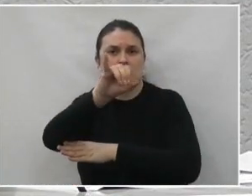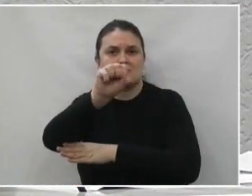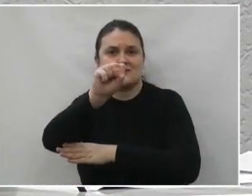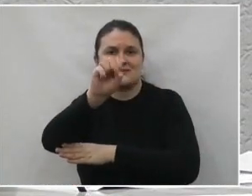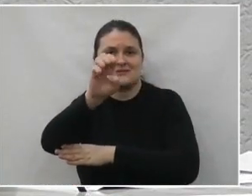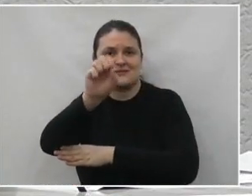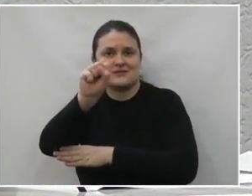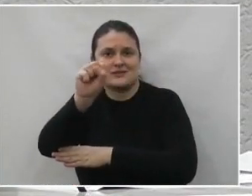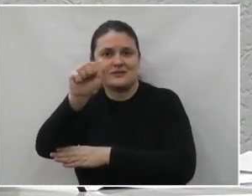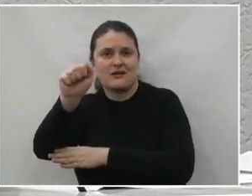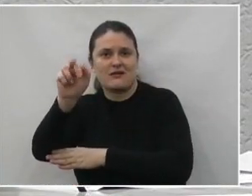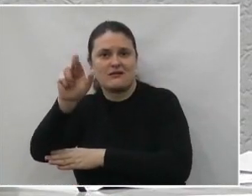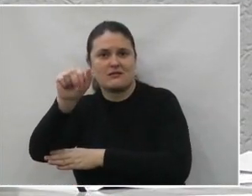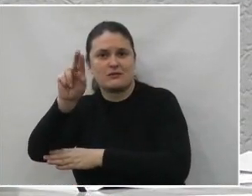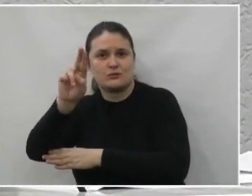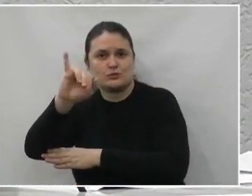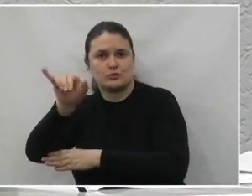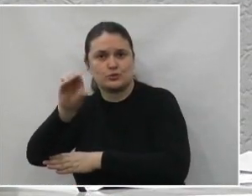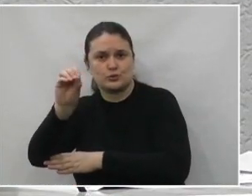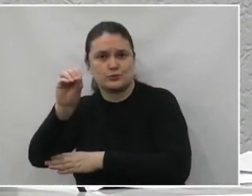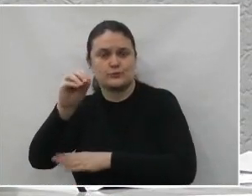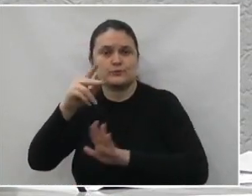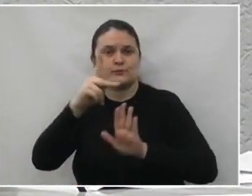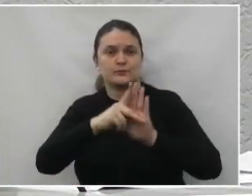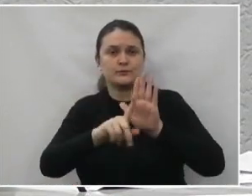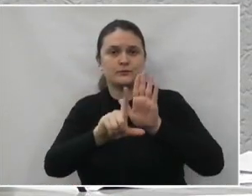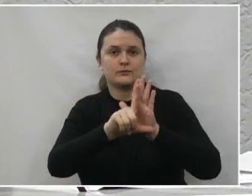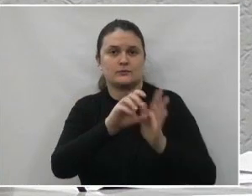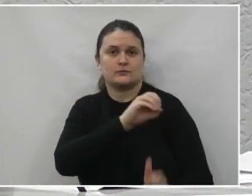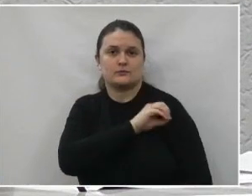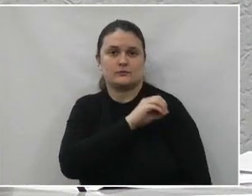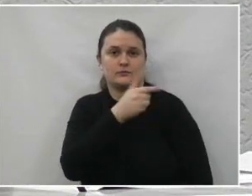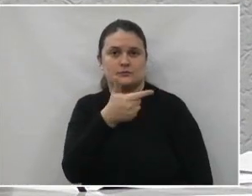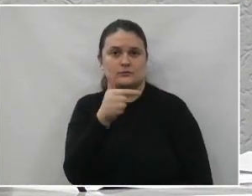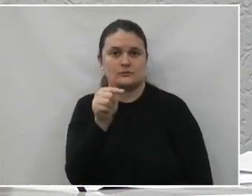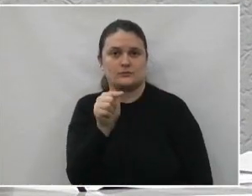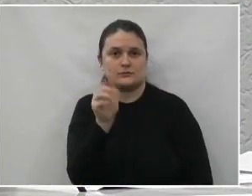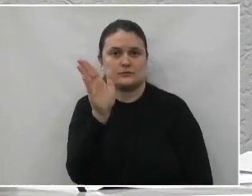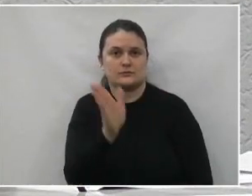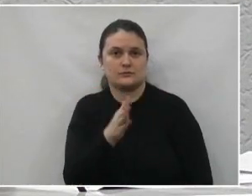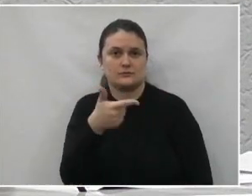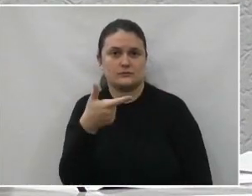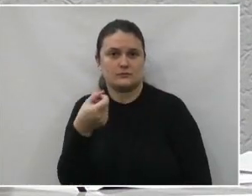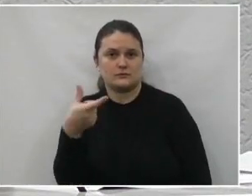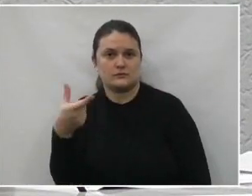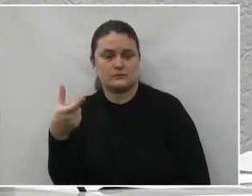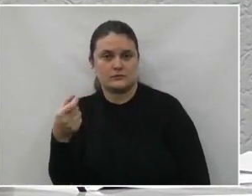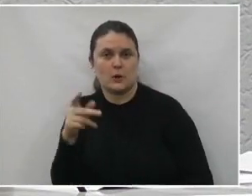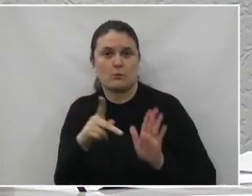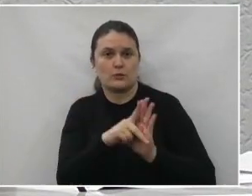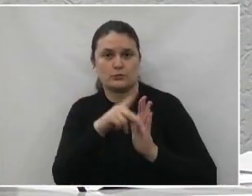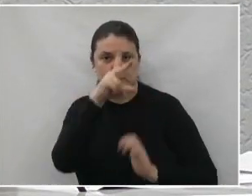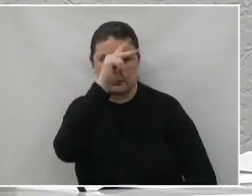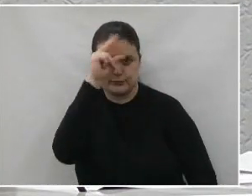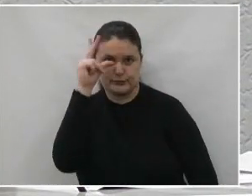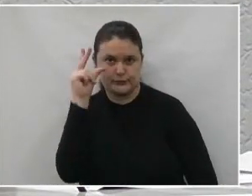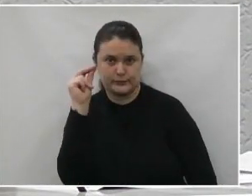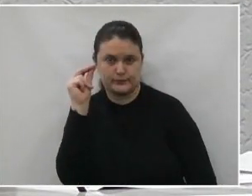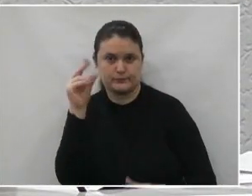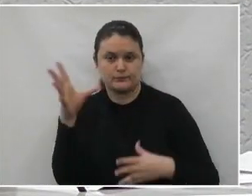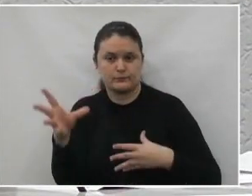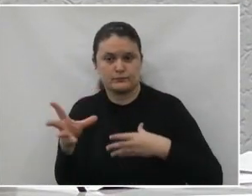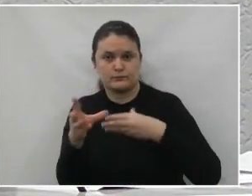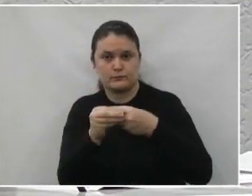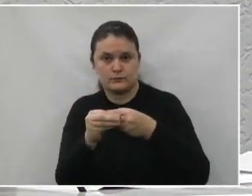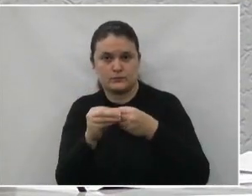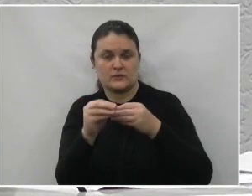Araújo. Projeto de lei ordinária de número 27/2020, do Executivo. Inclui